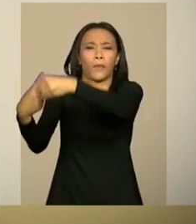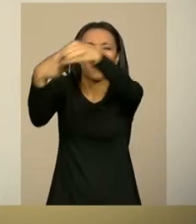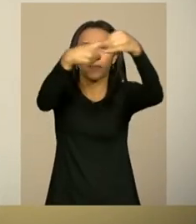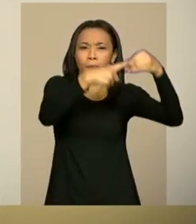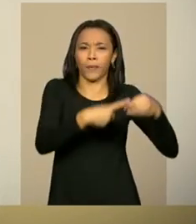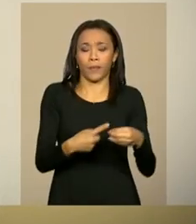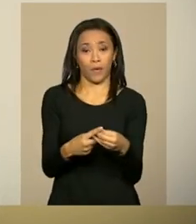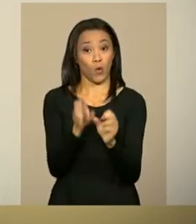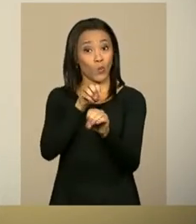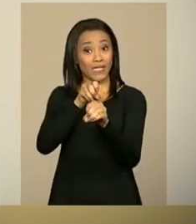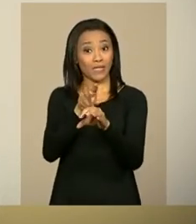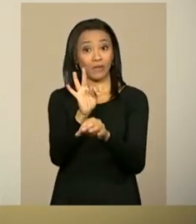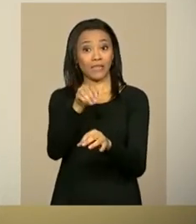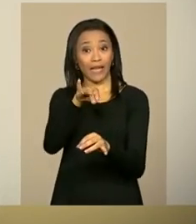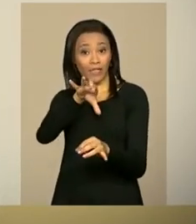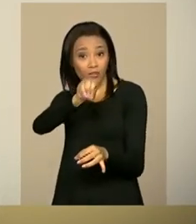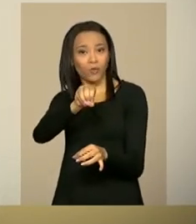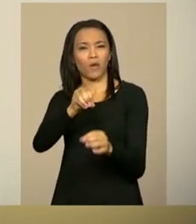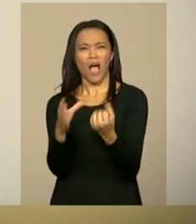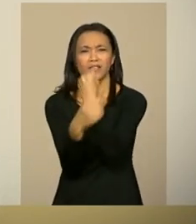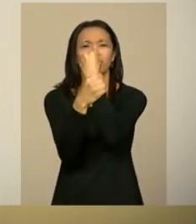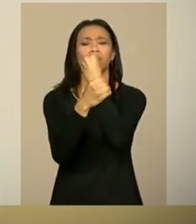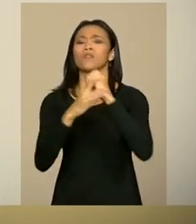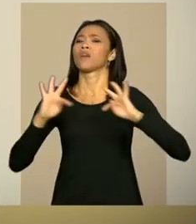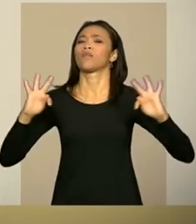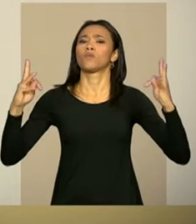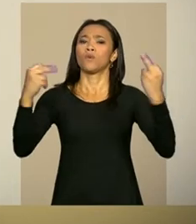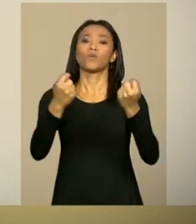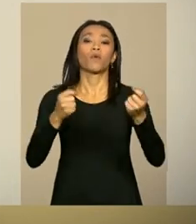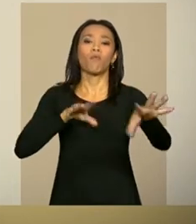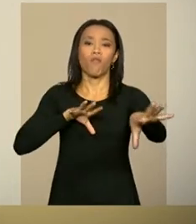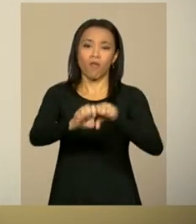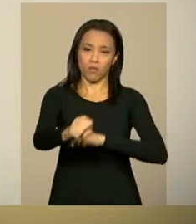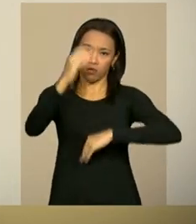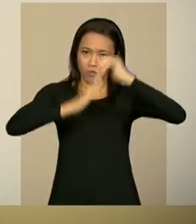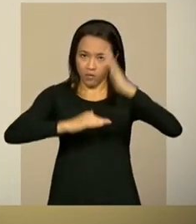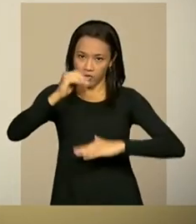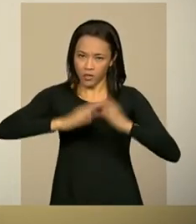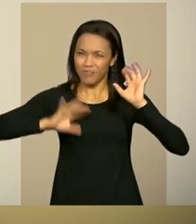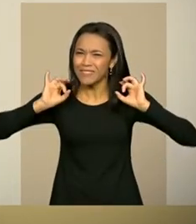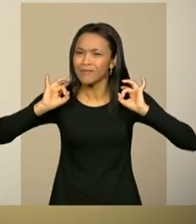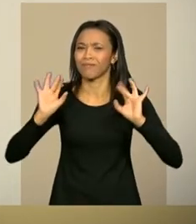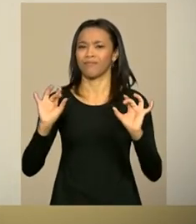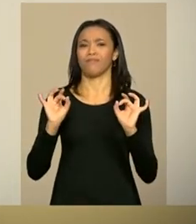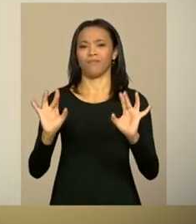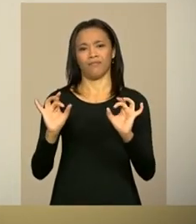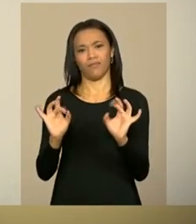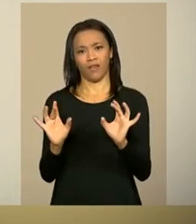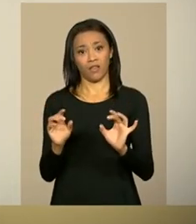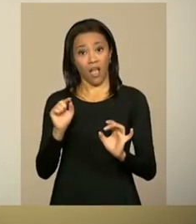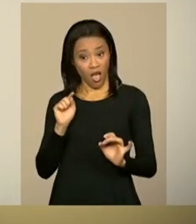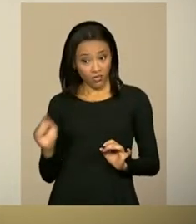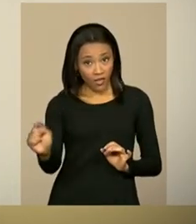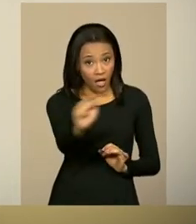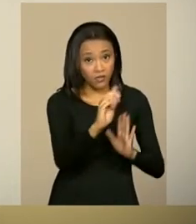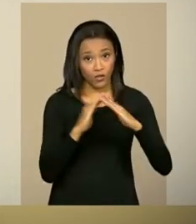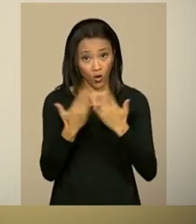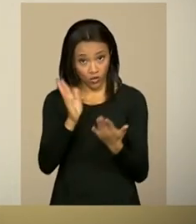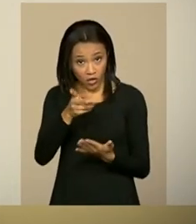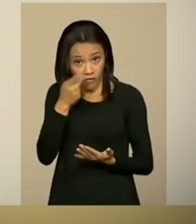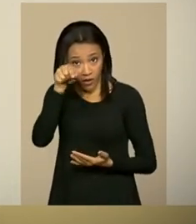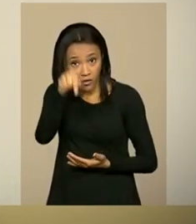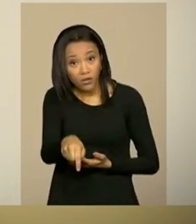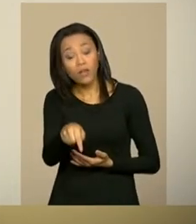no país garantindo a todos o acesso a uma formação profissional de qualidade dessas escolas que eu estou te falando